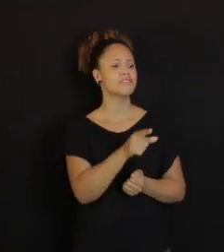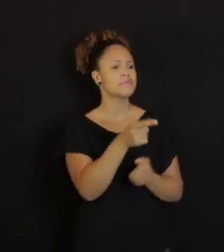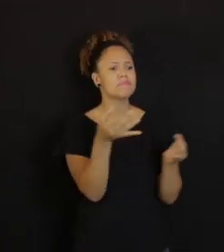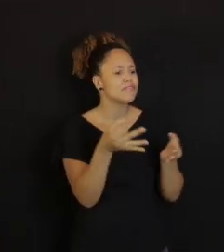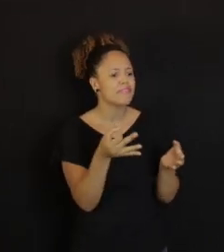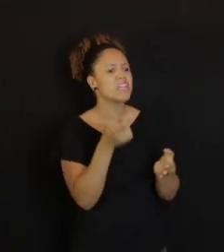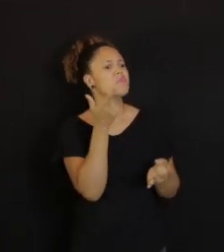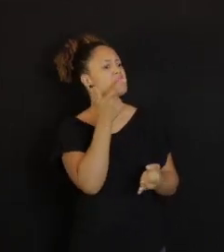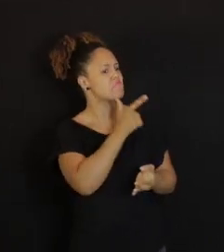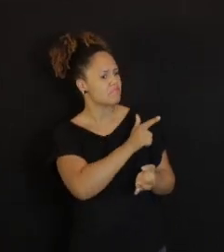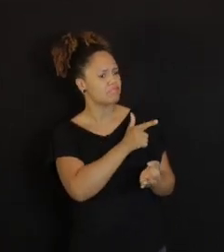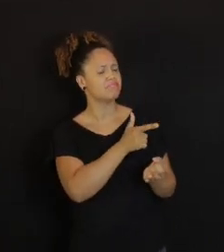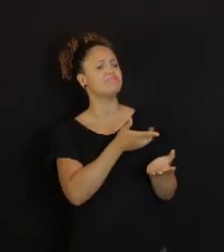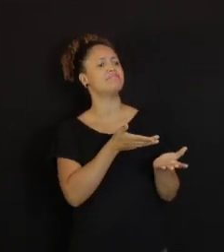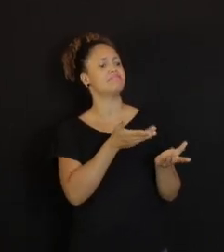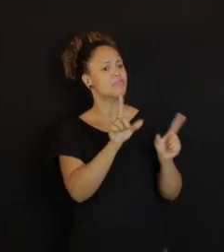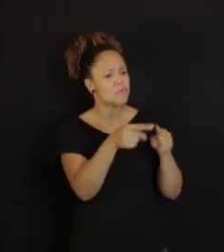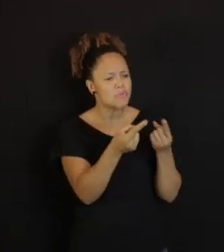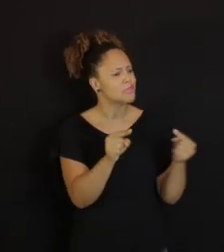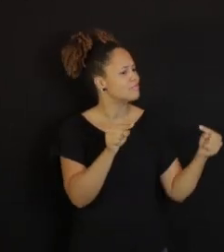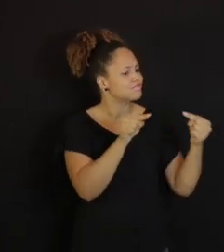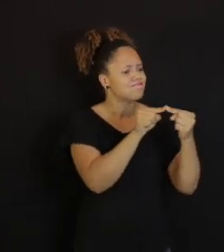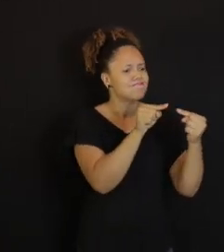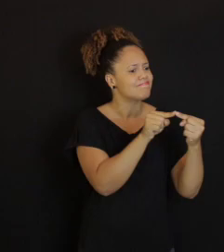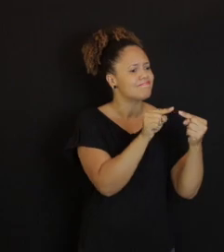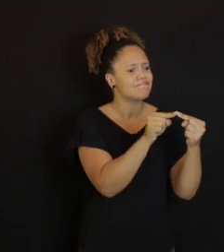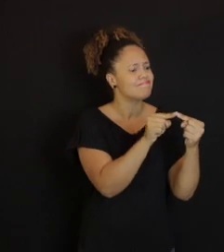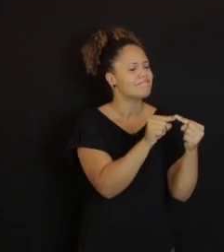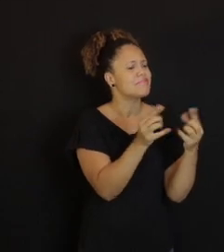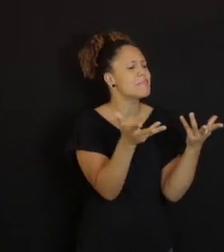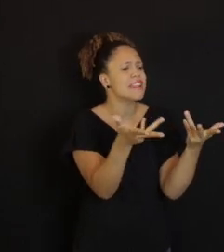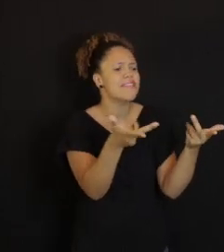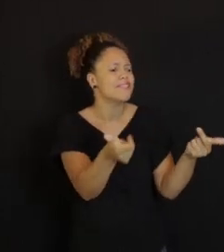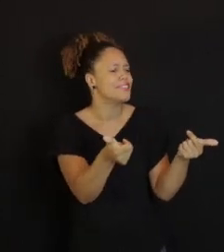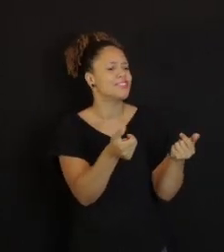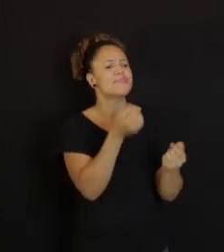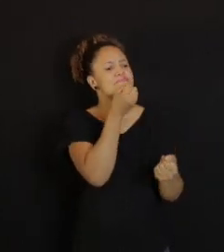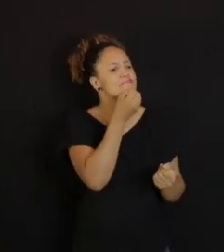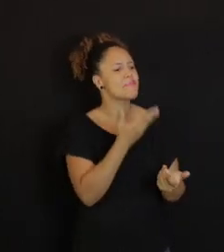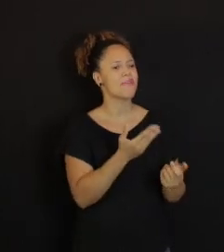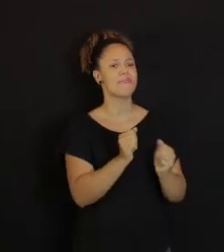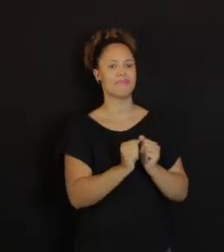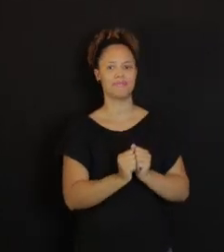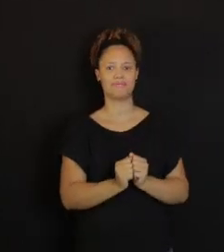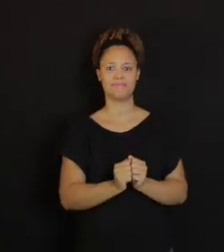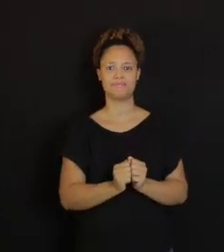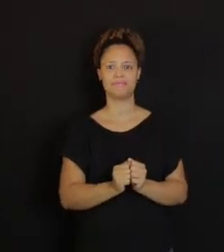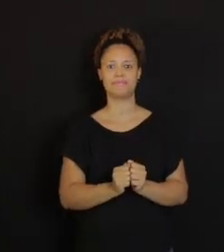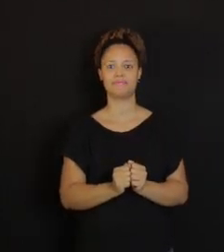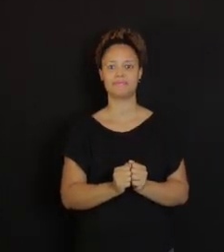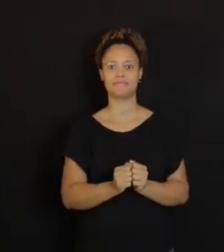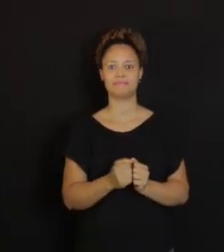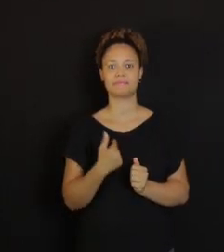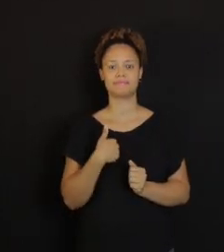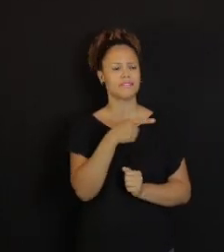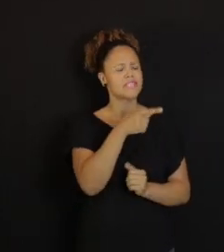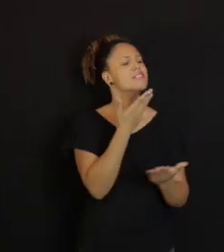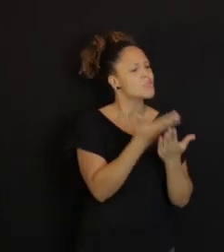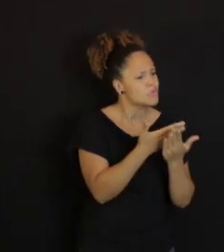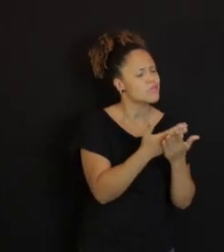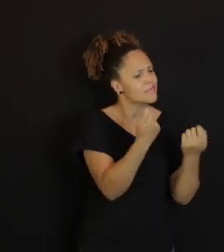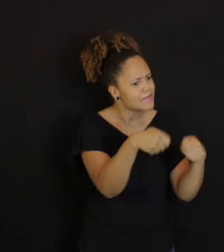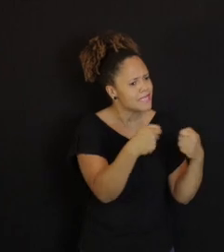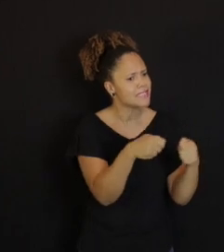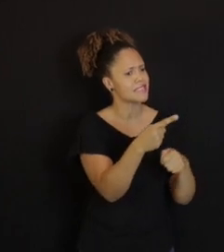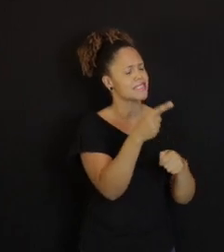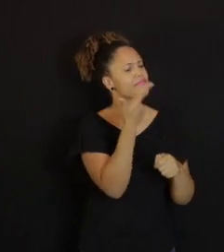pura música brasileira, você é choro, você é jazz. Ele falou assim: falou, estuda isso aí que você